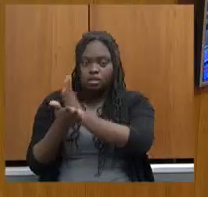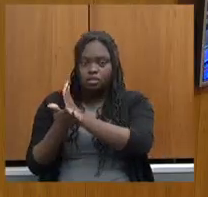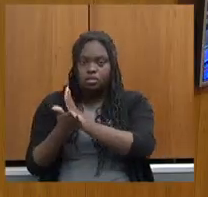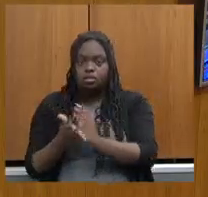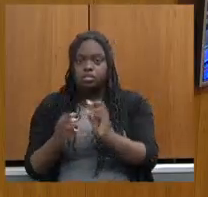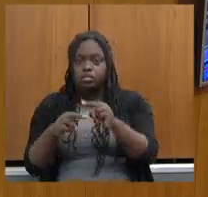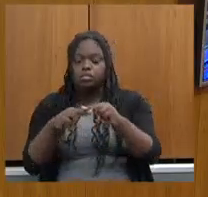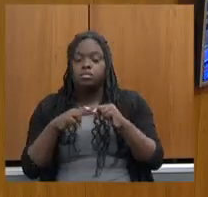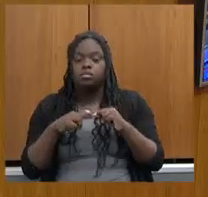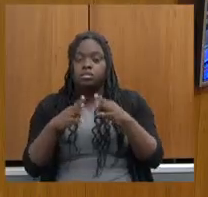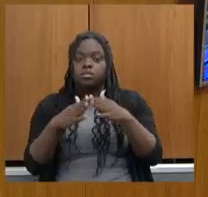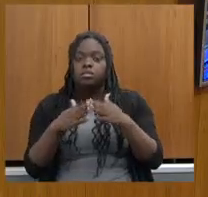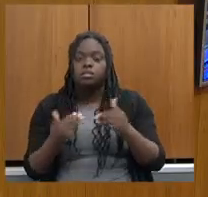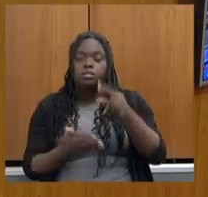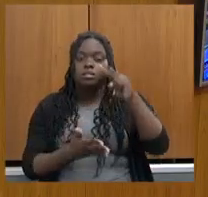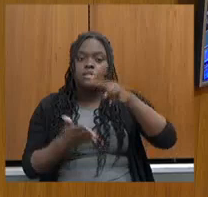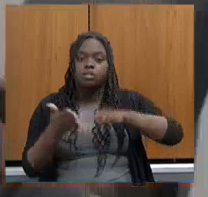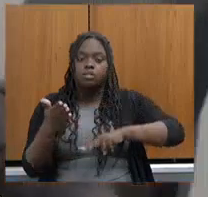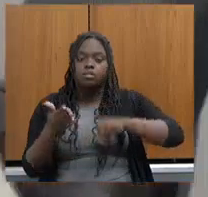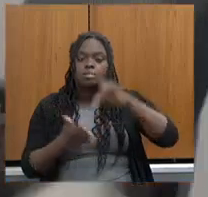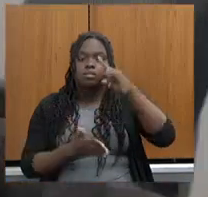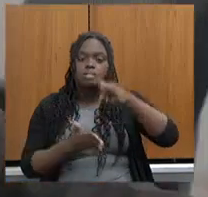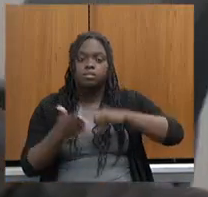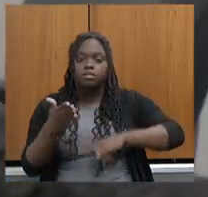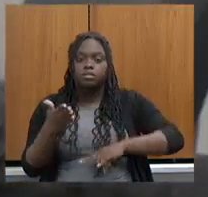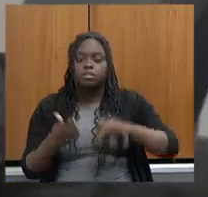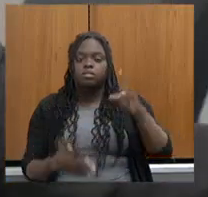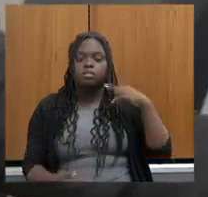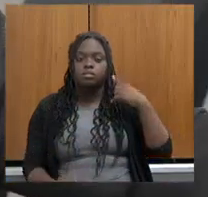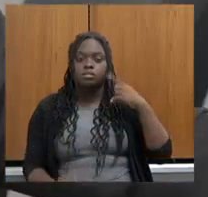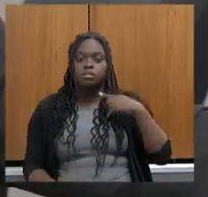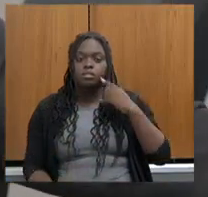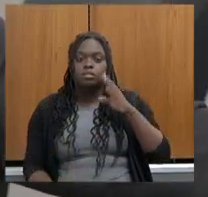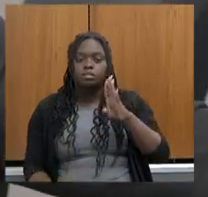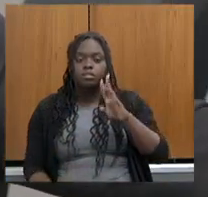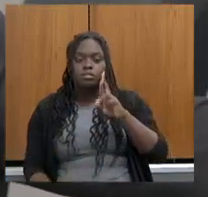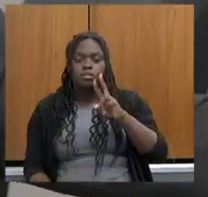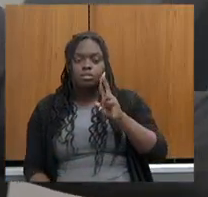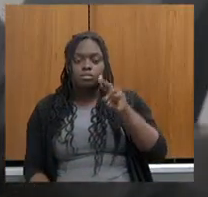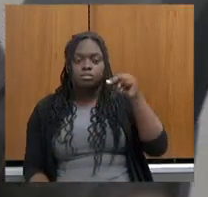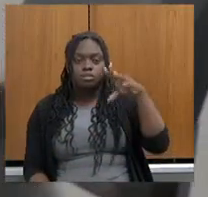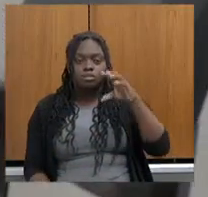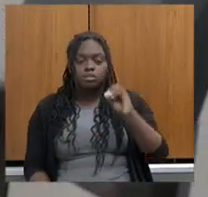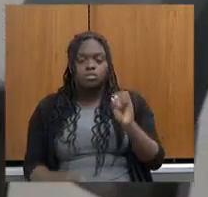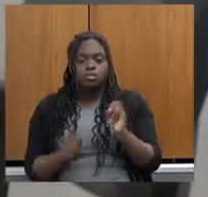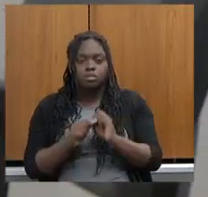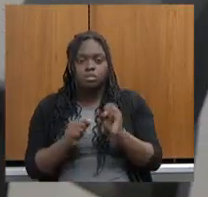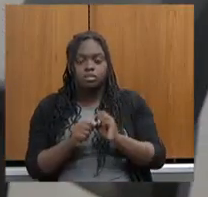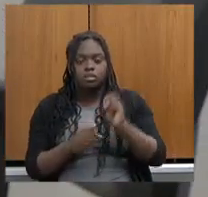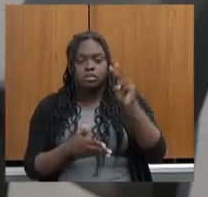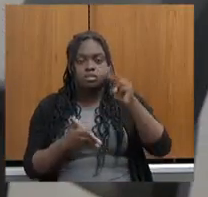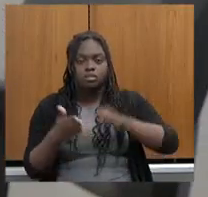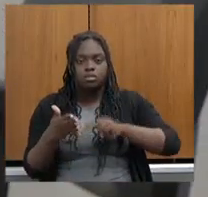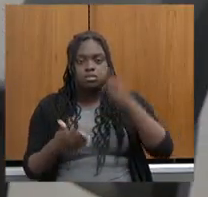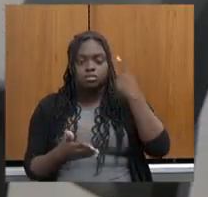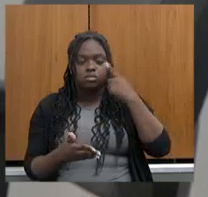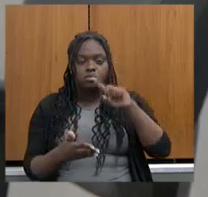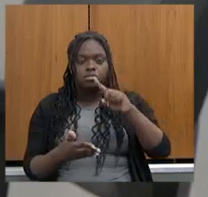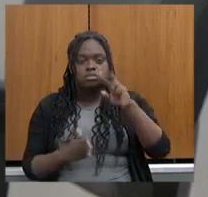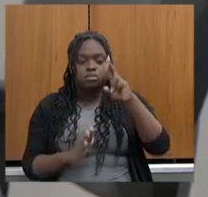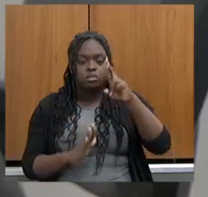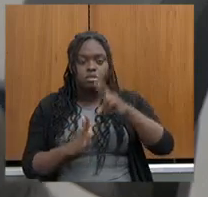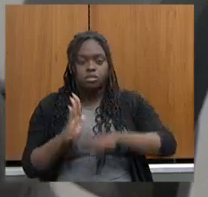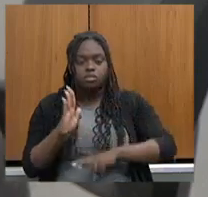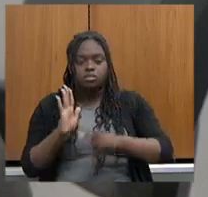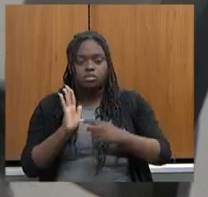peço a leitura do requerimento a luz Deputado Bruno para fazer a leitura do último requerimento a